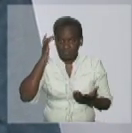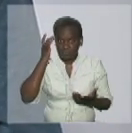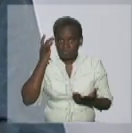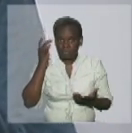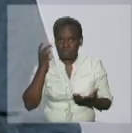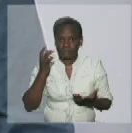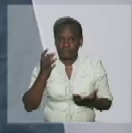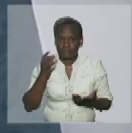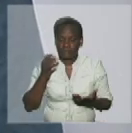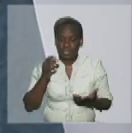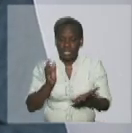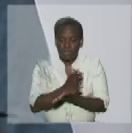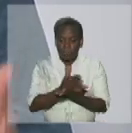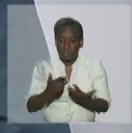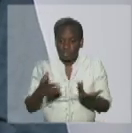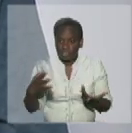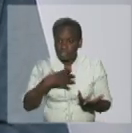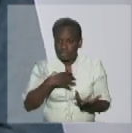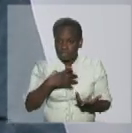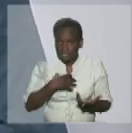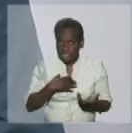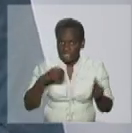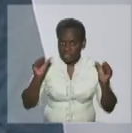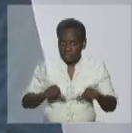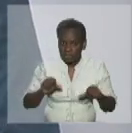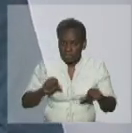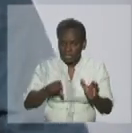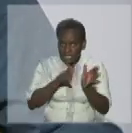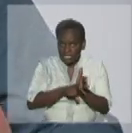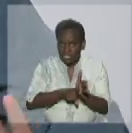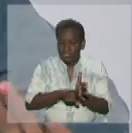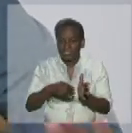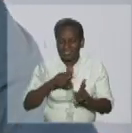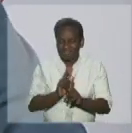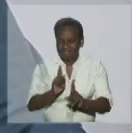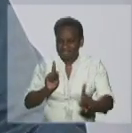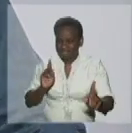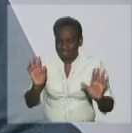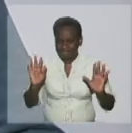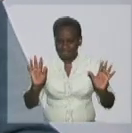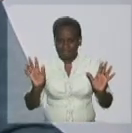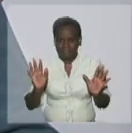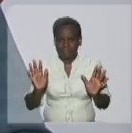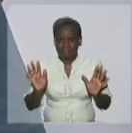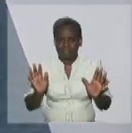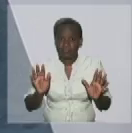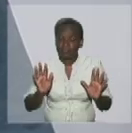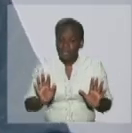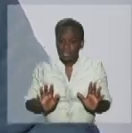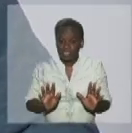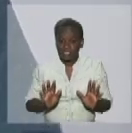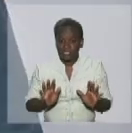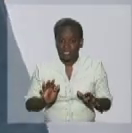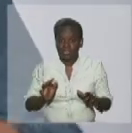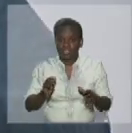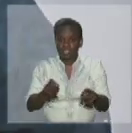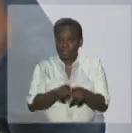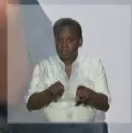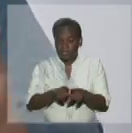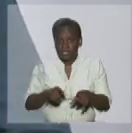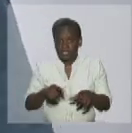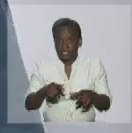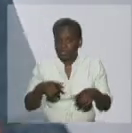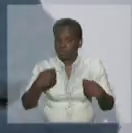Eu acho que se alguma coisa me afeta de forma muito negativa, eu acabo me afastando. Né? Sim. E aí, sim, porque eu também